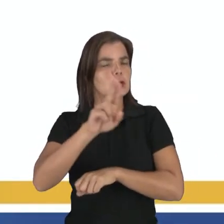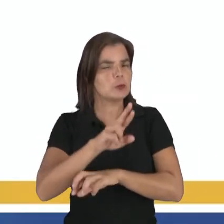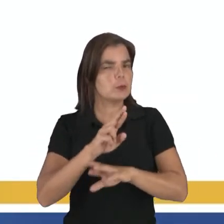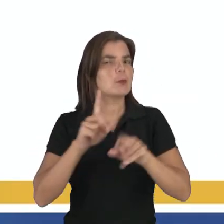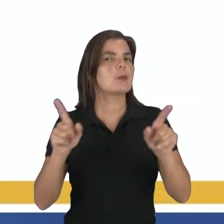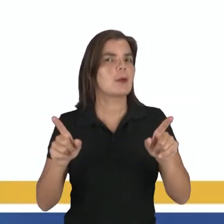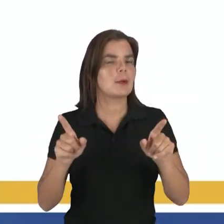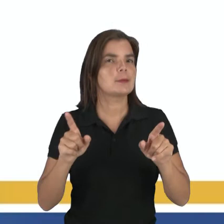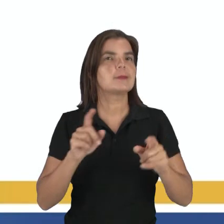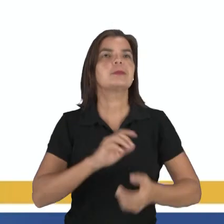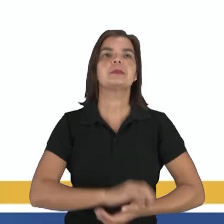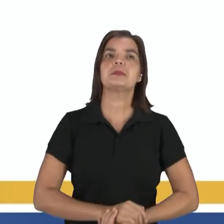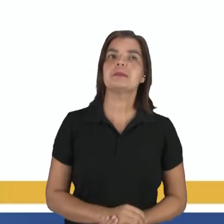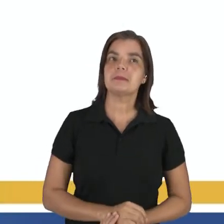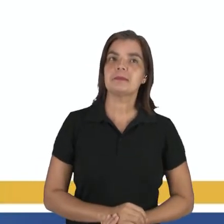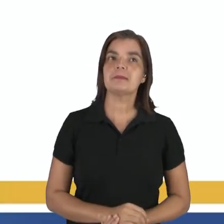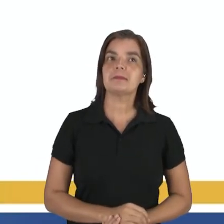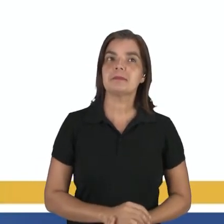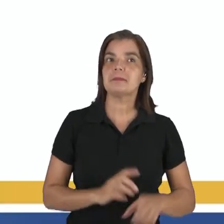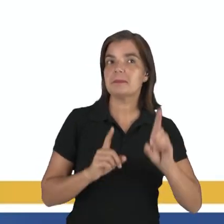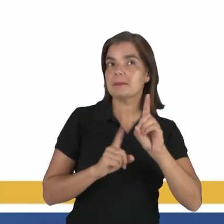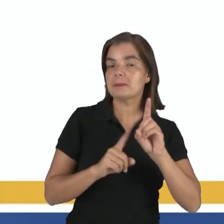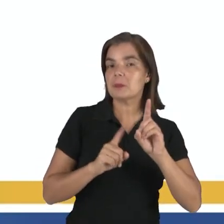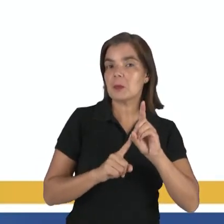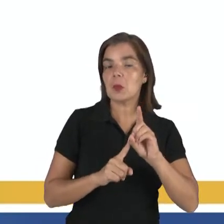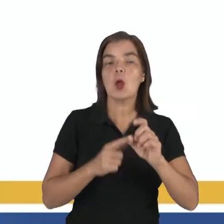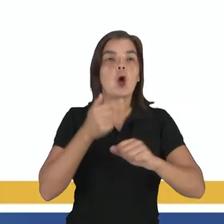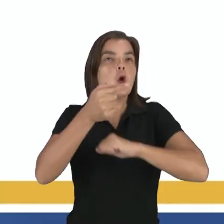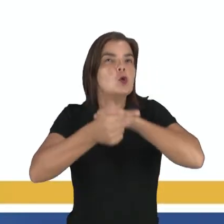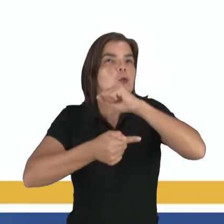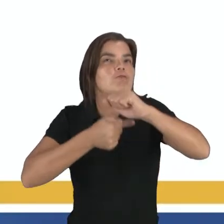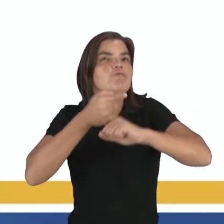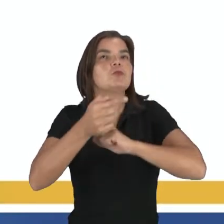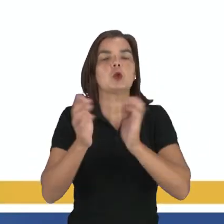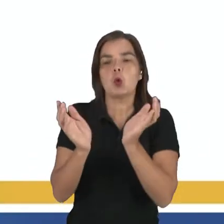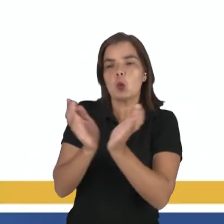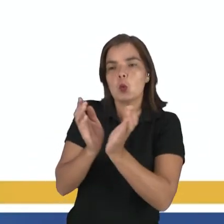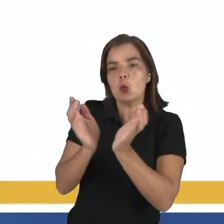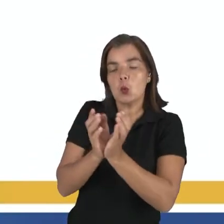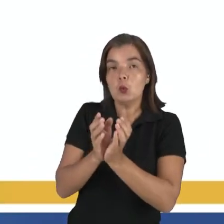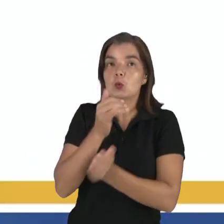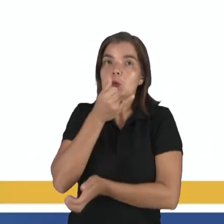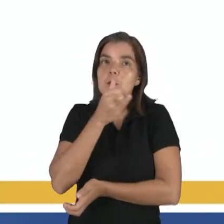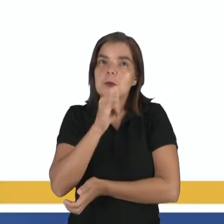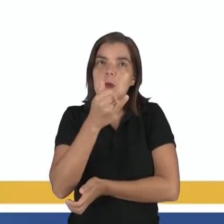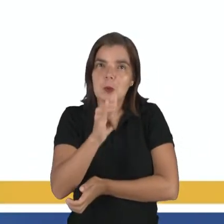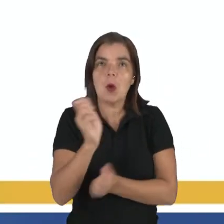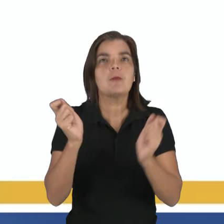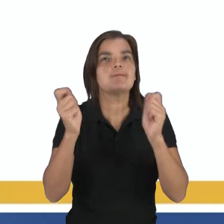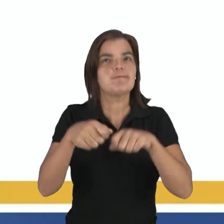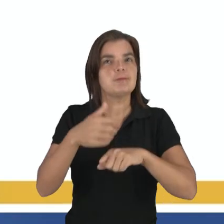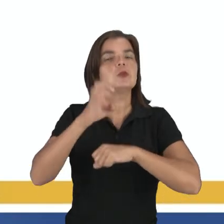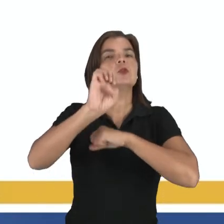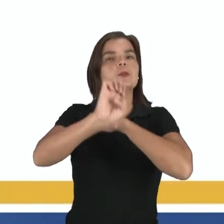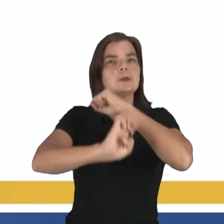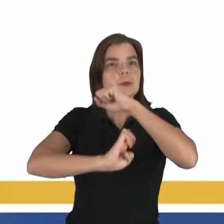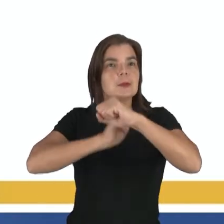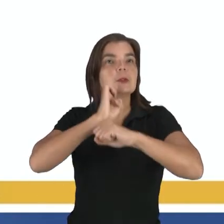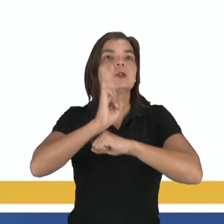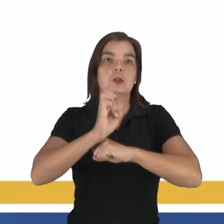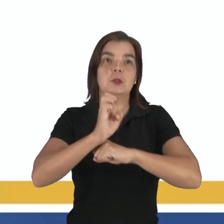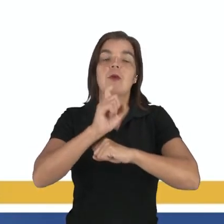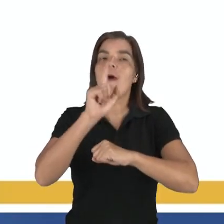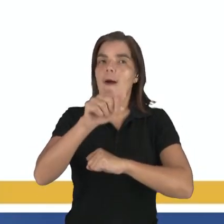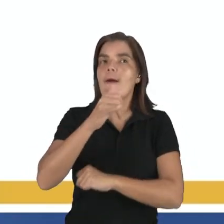para diferenciá-los. Letra D. Um átomo tem um conjunto de energia disponível para seus